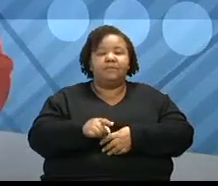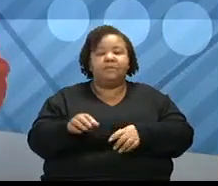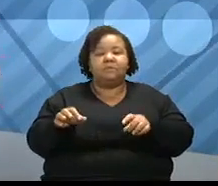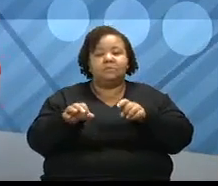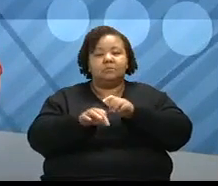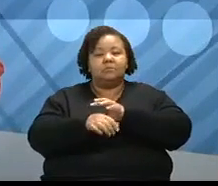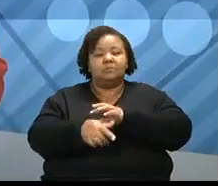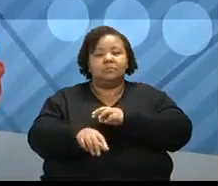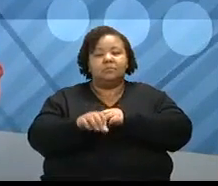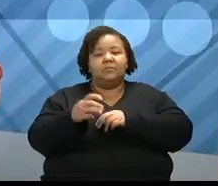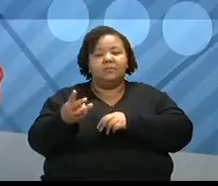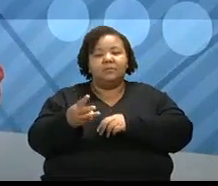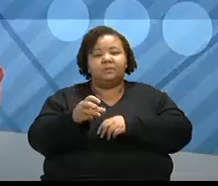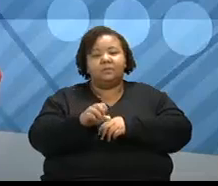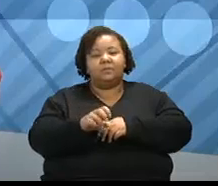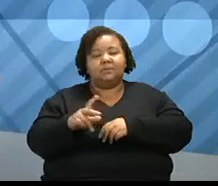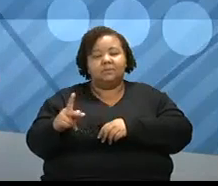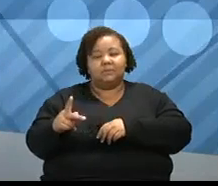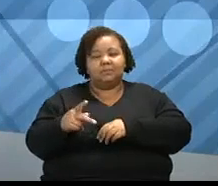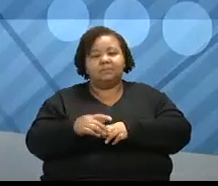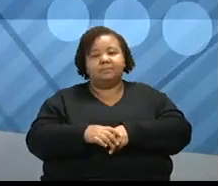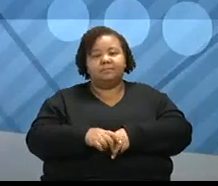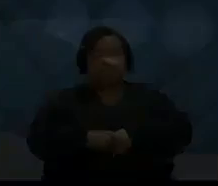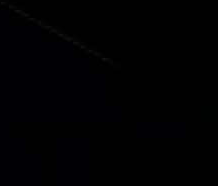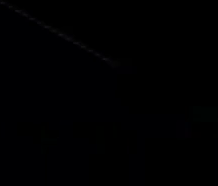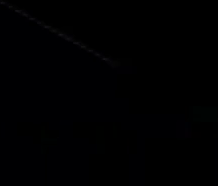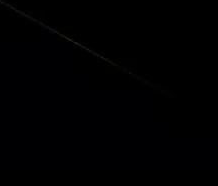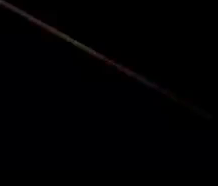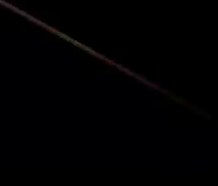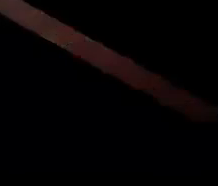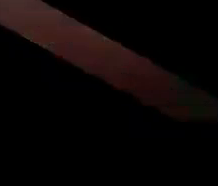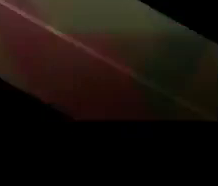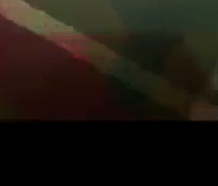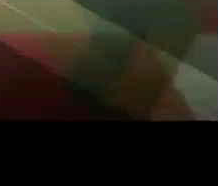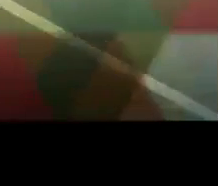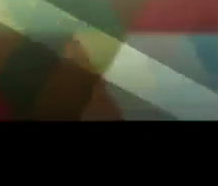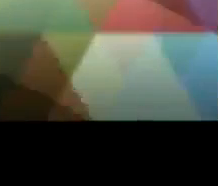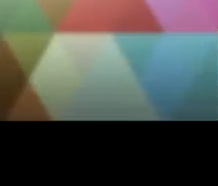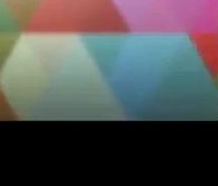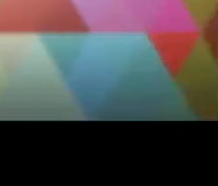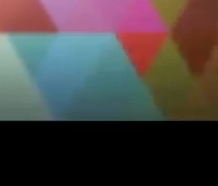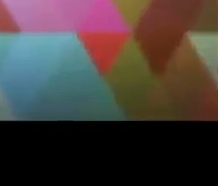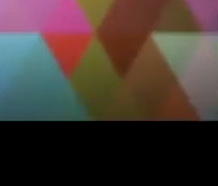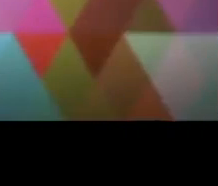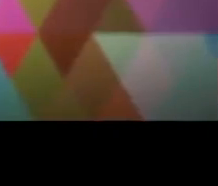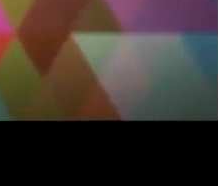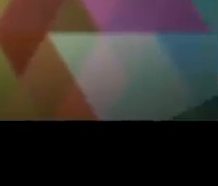nós finalizamos a terceira situação problema.